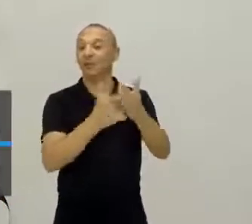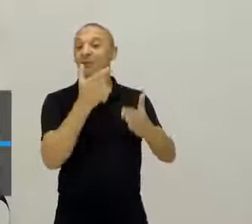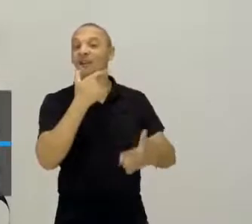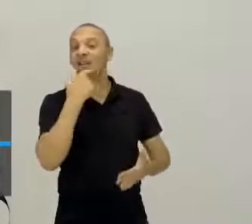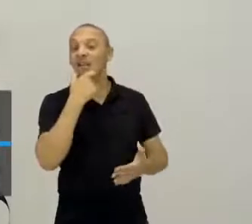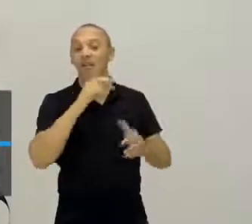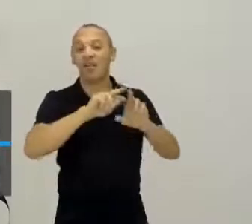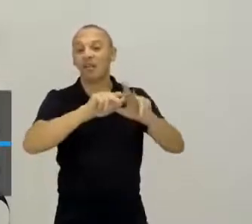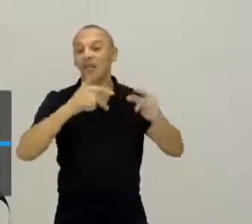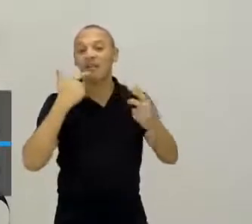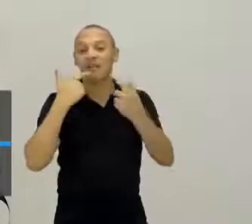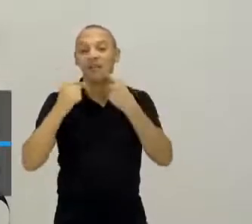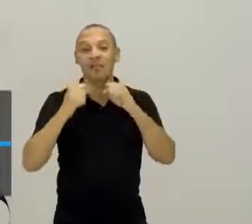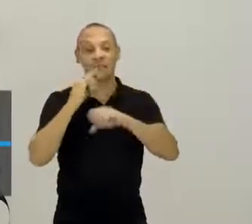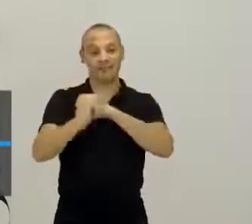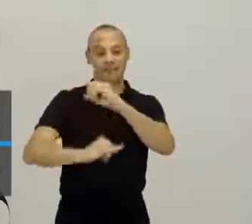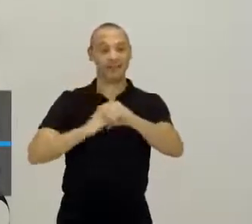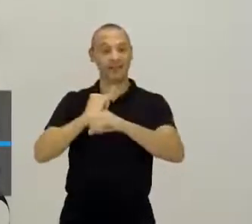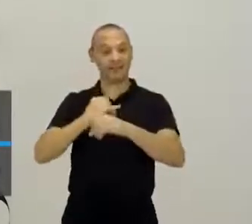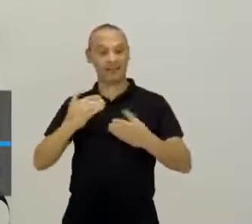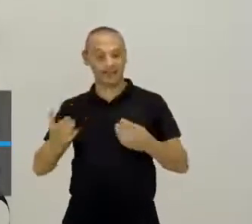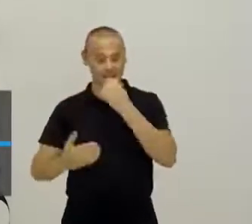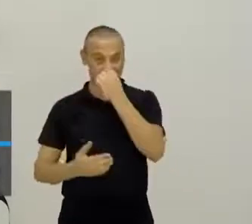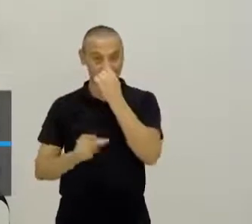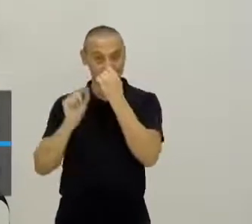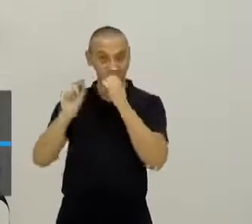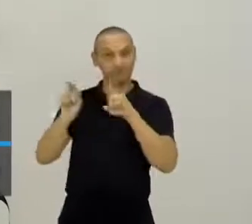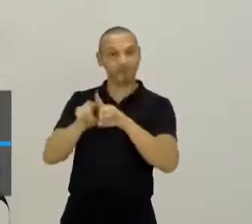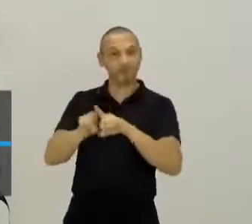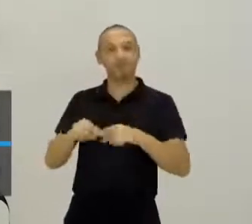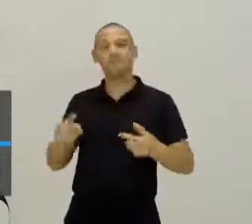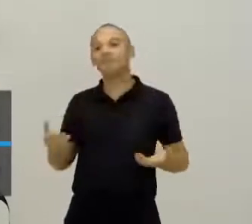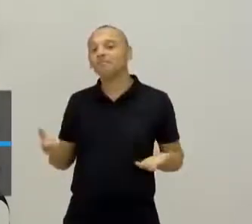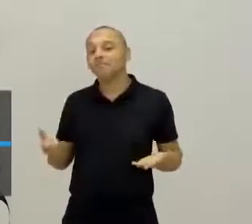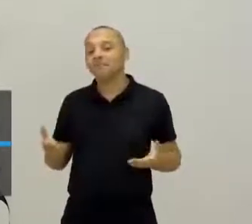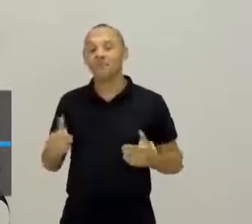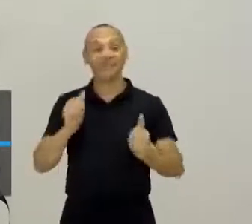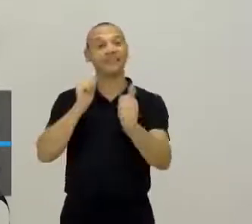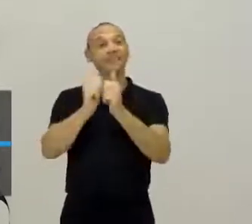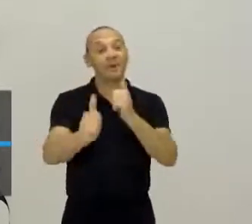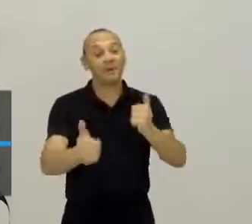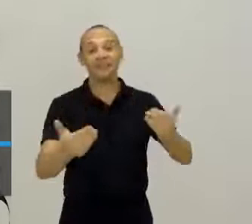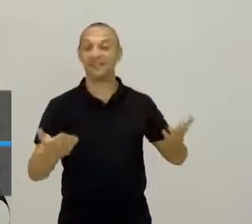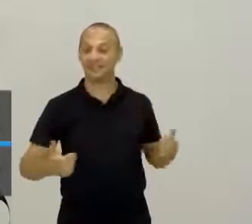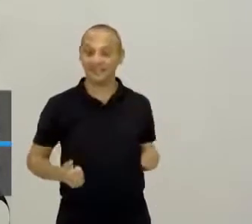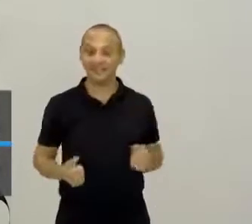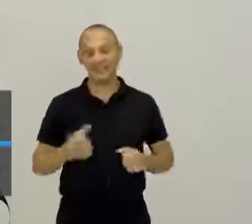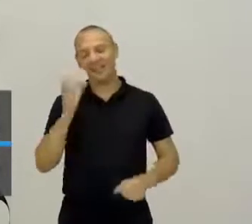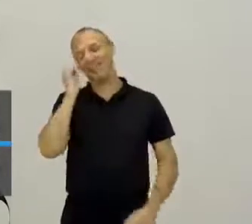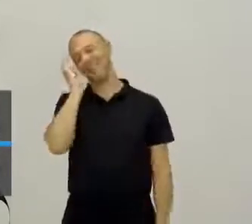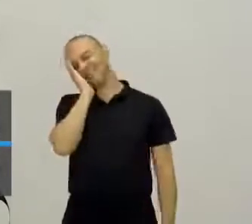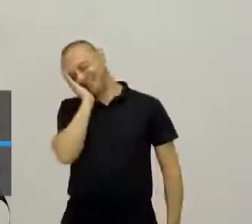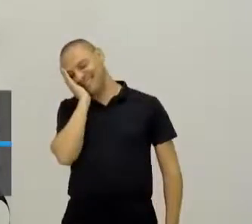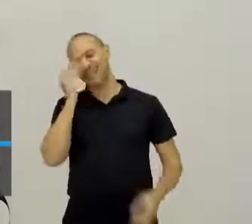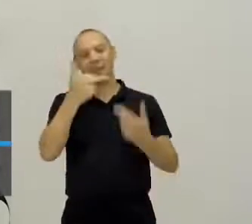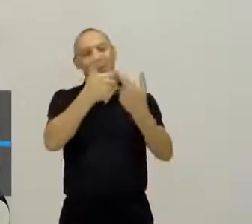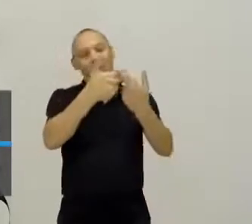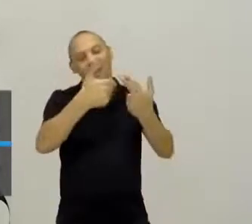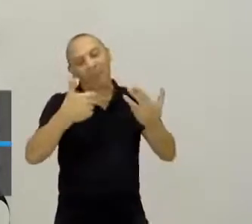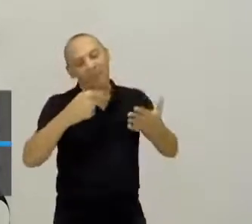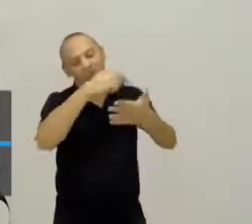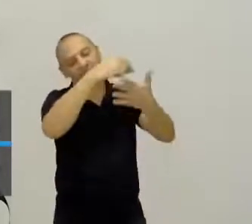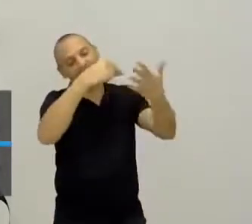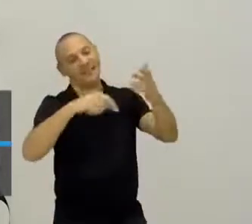de forma gratuita pela internet. Deixa eu ver o que mais. O esporte, dormir, tem um monte de coisa para